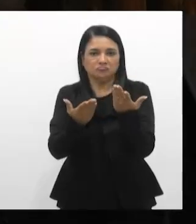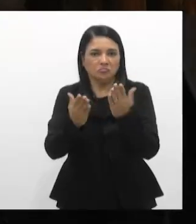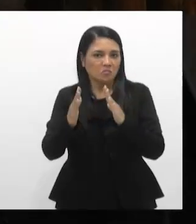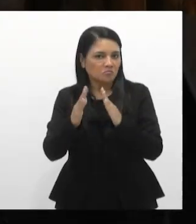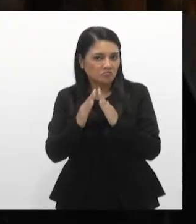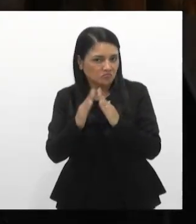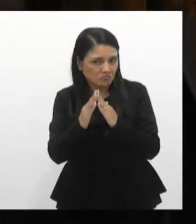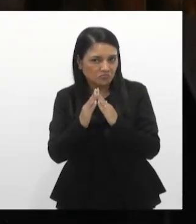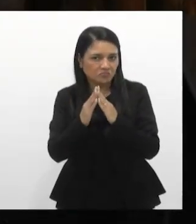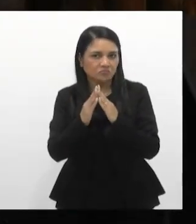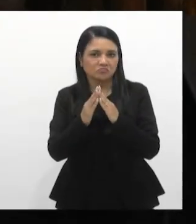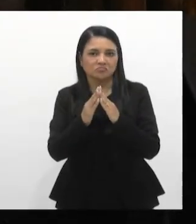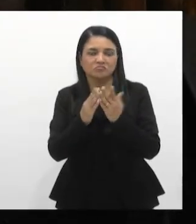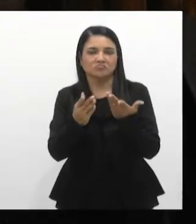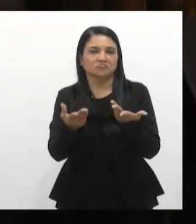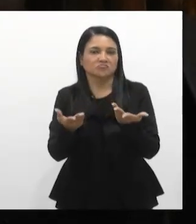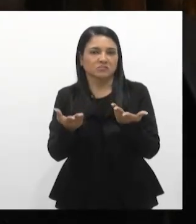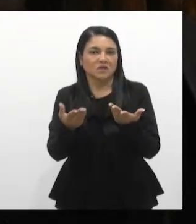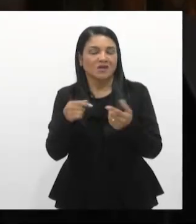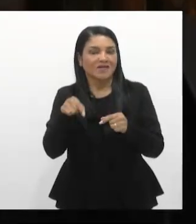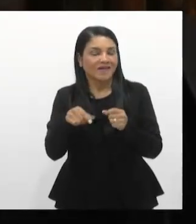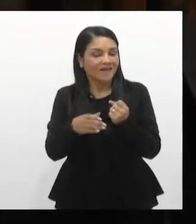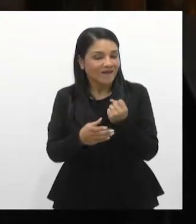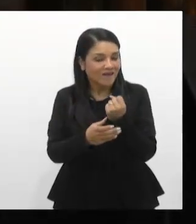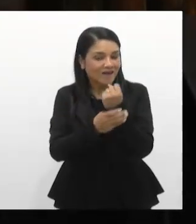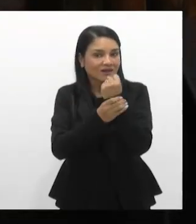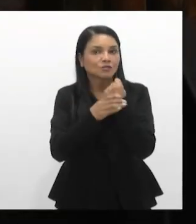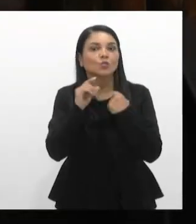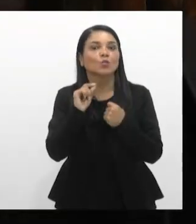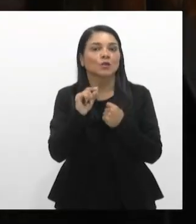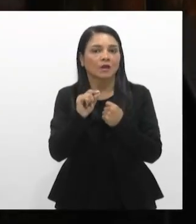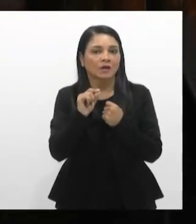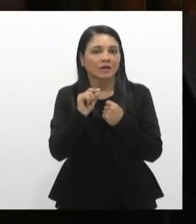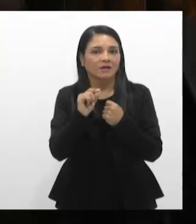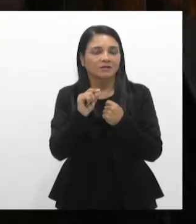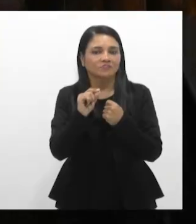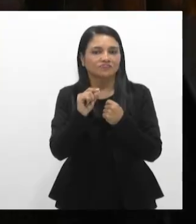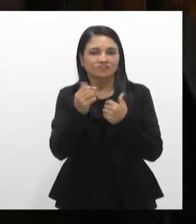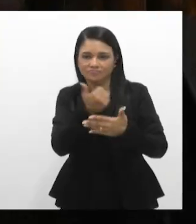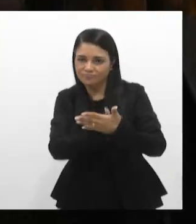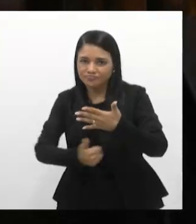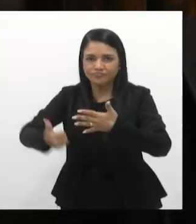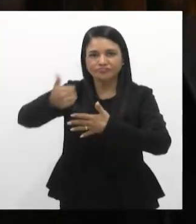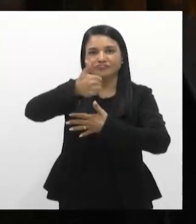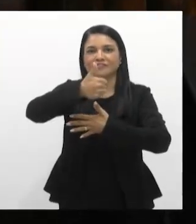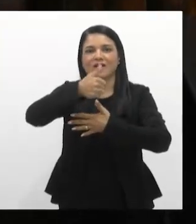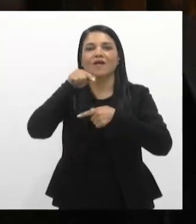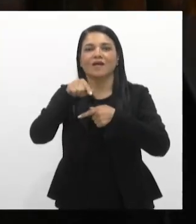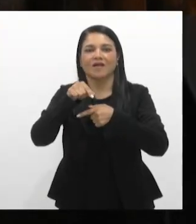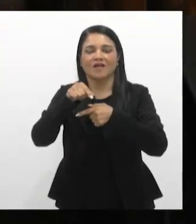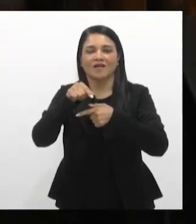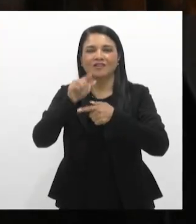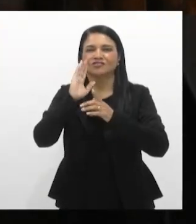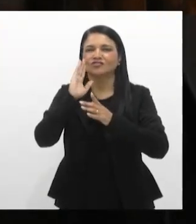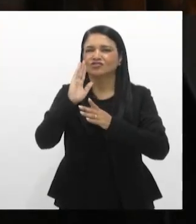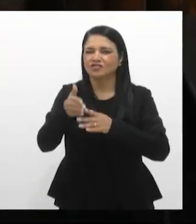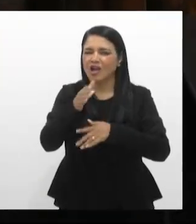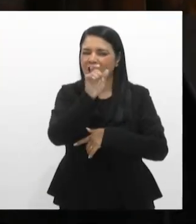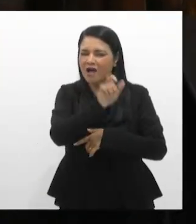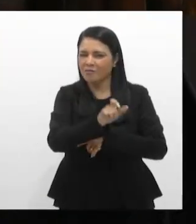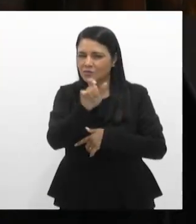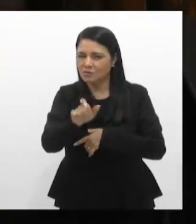esse projeto, a gente está garantindo aqui mais do mesmo, privilégios para quem já goza